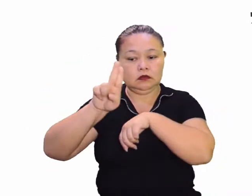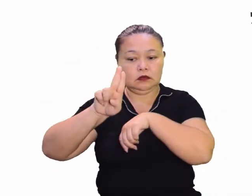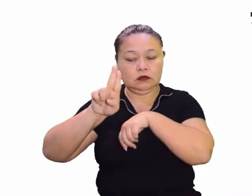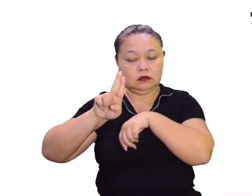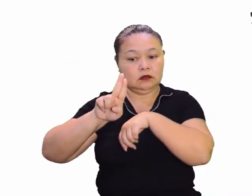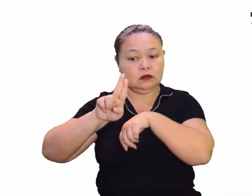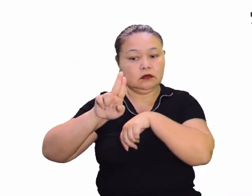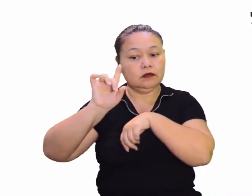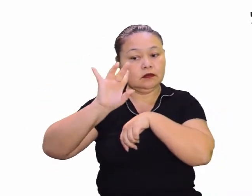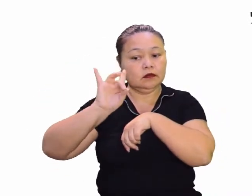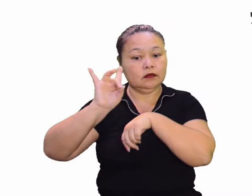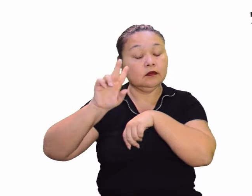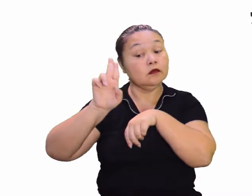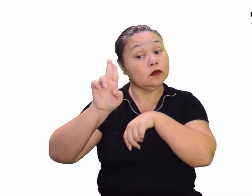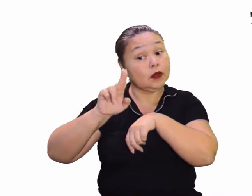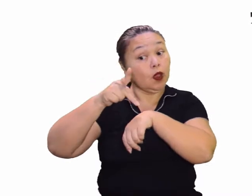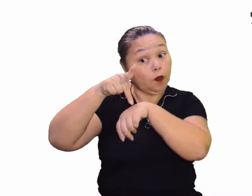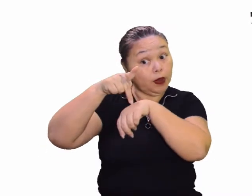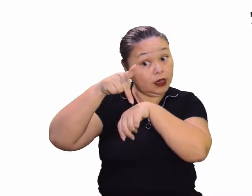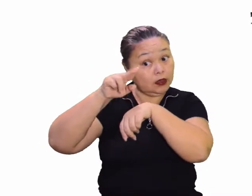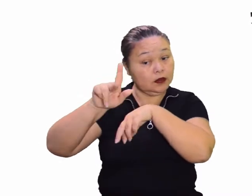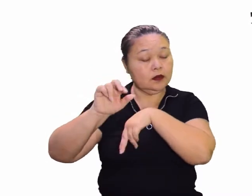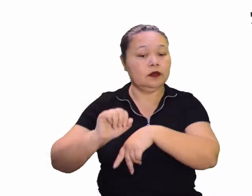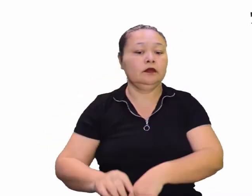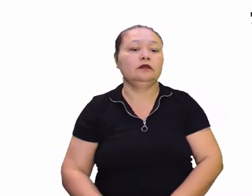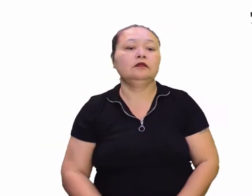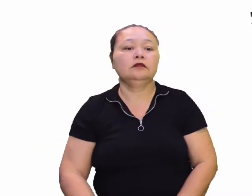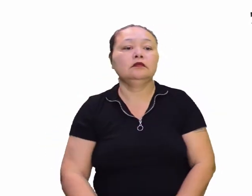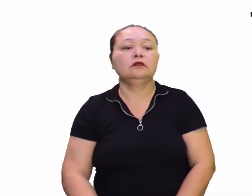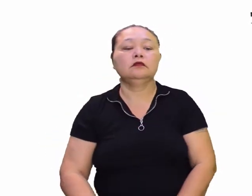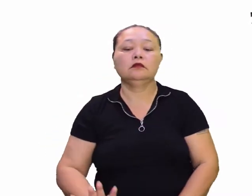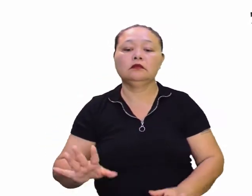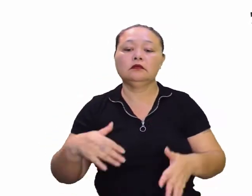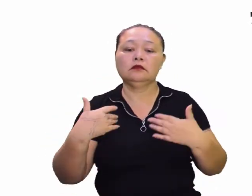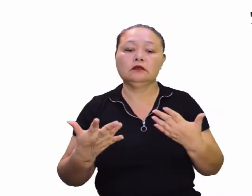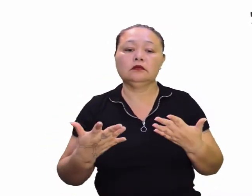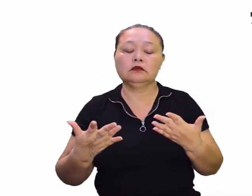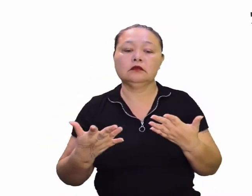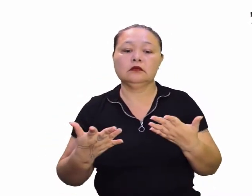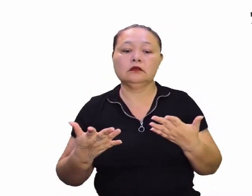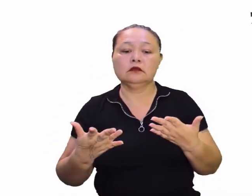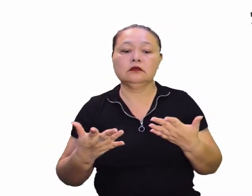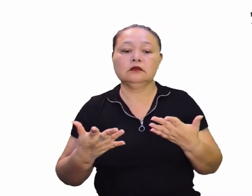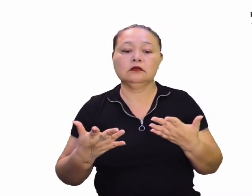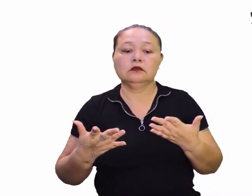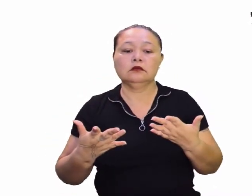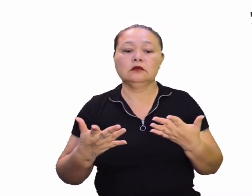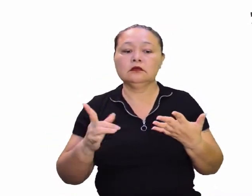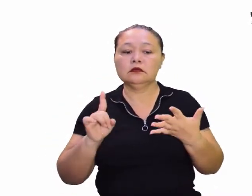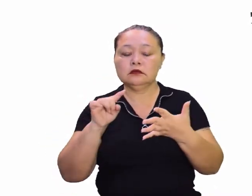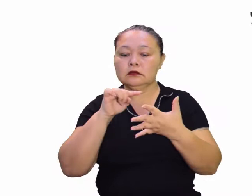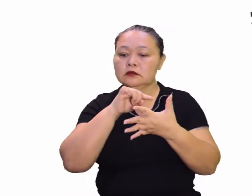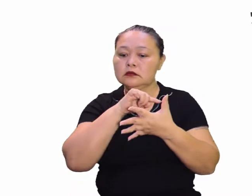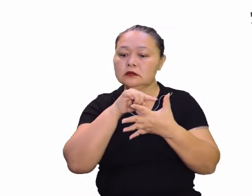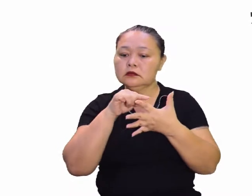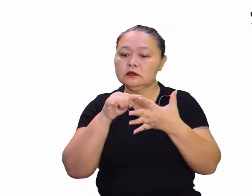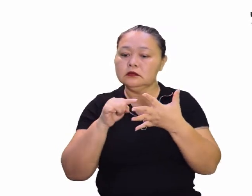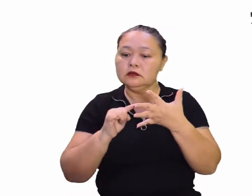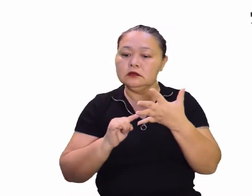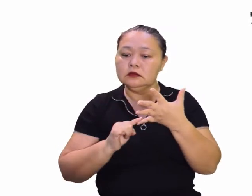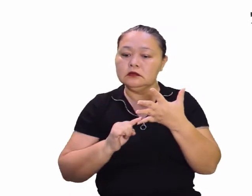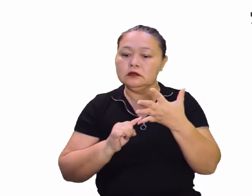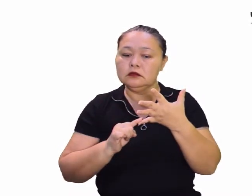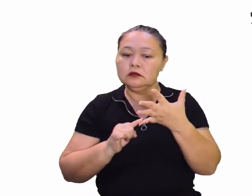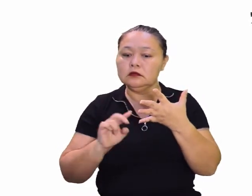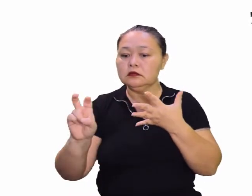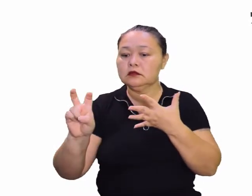Não é o sul da África, não. É esse país. Diferente. Muito bem. Então, olha só. Nós temos quantos... vamos